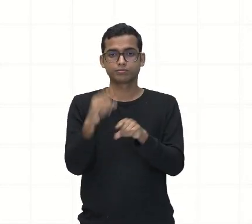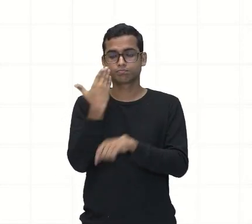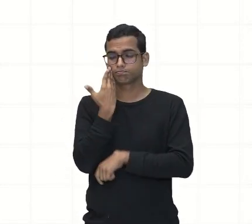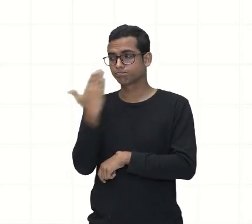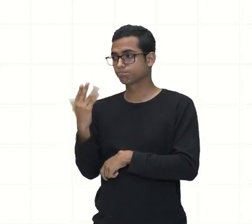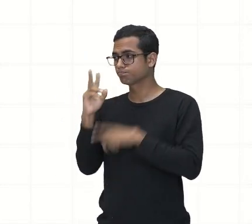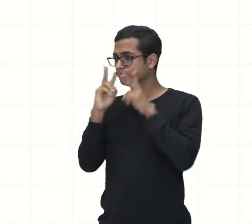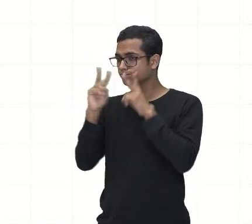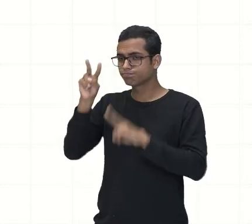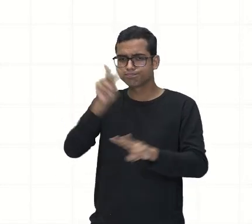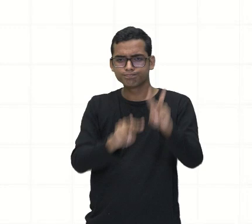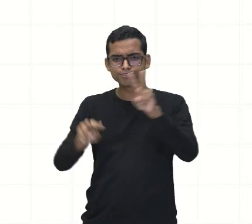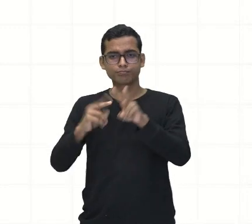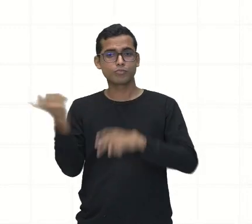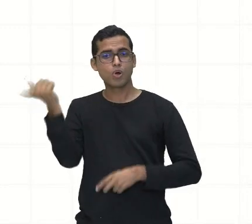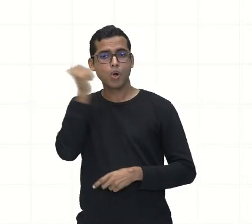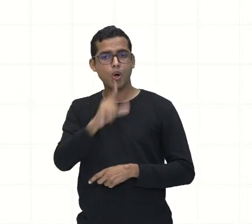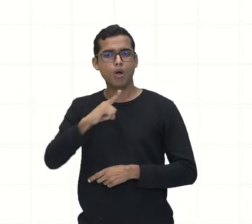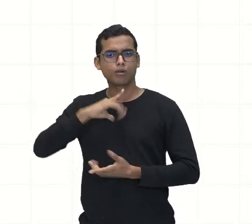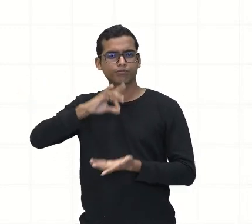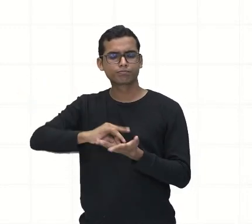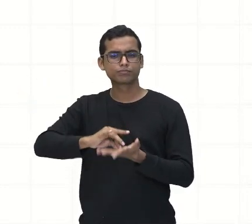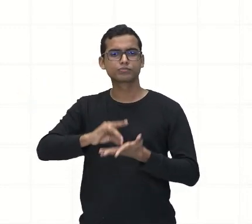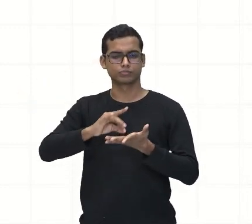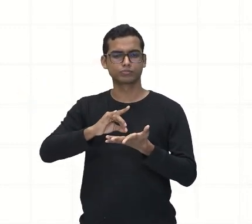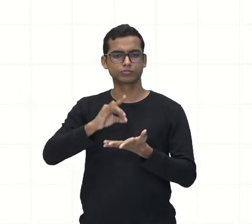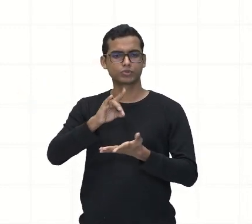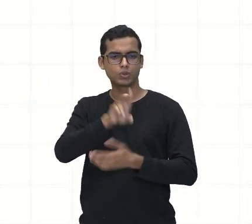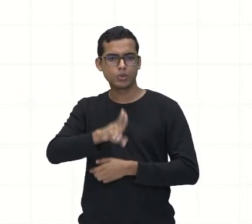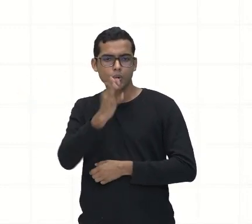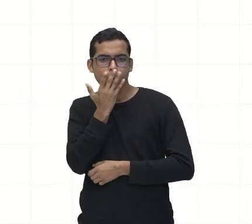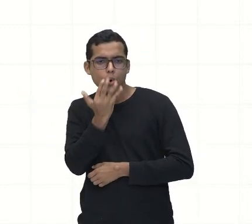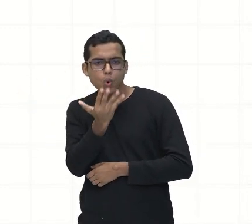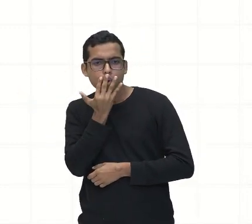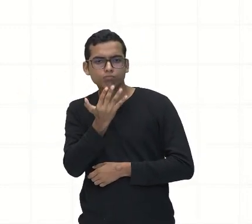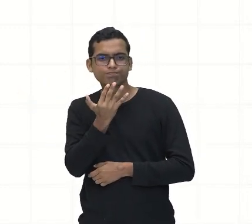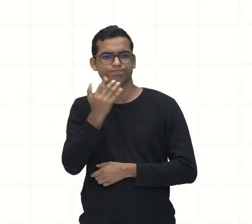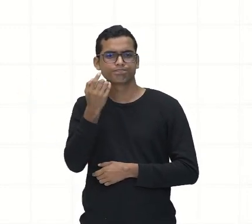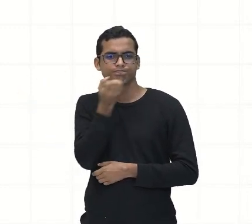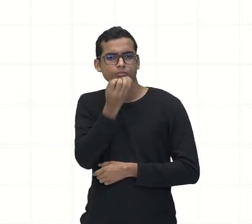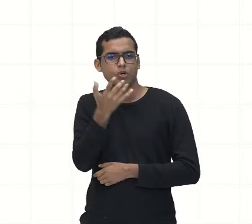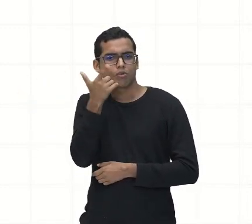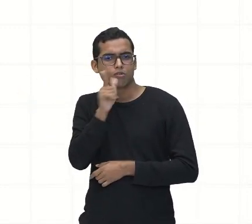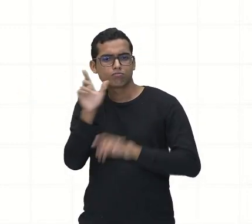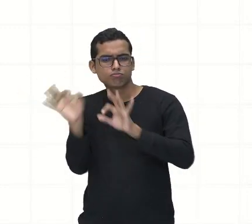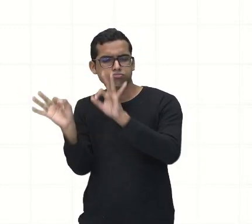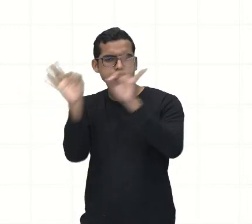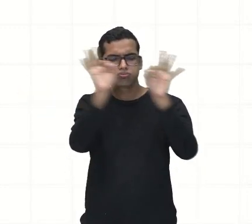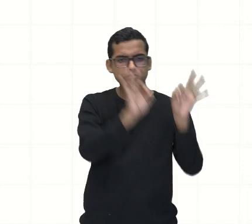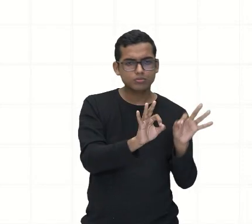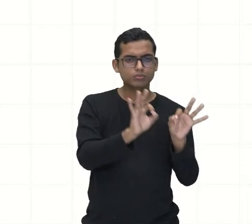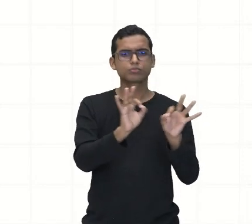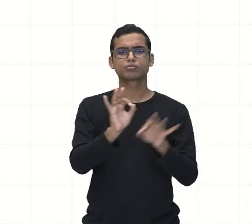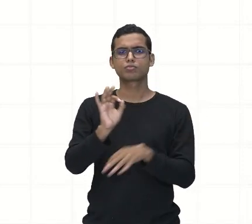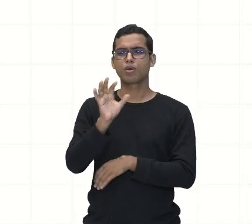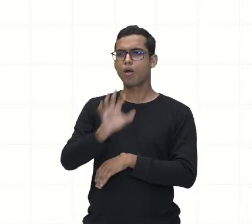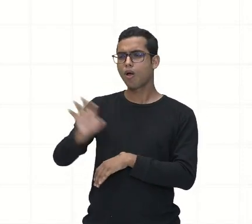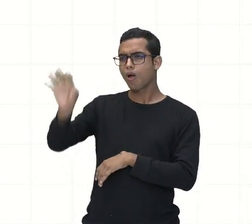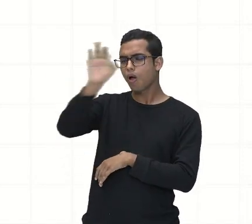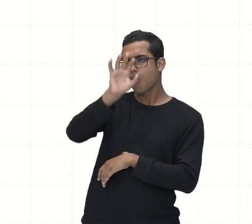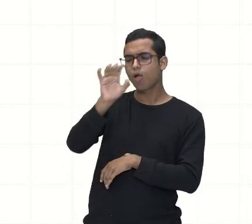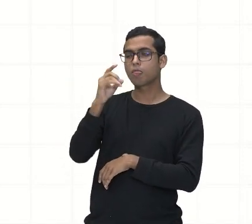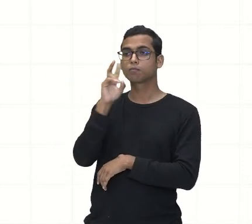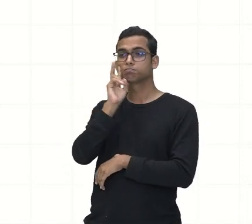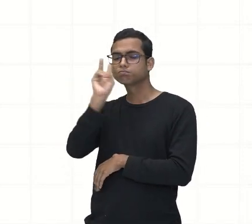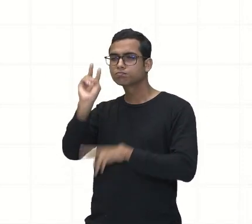essa vantagem por cores, né? Só de observar a cor, eu consigo ter uma visualização bem